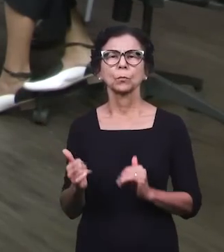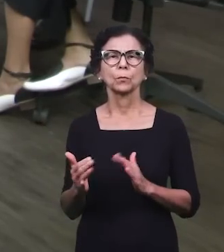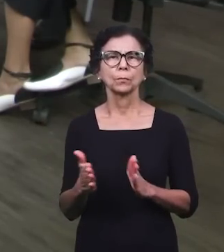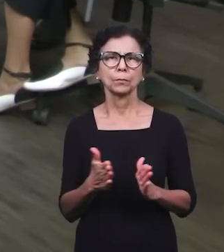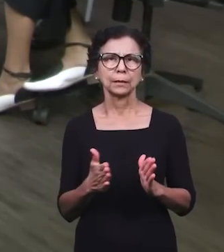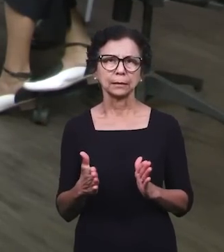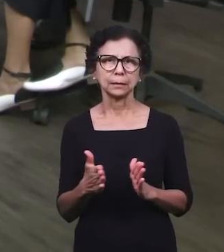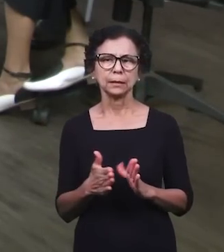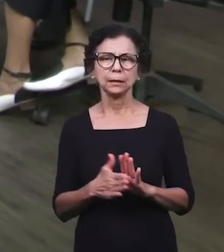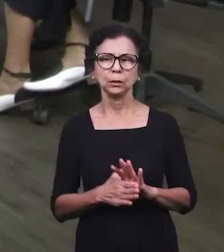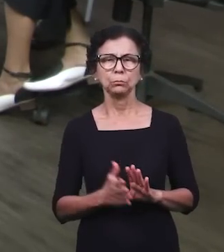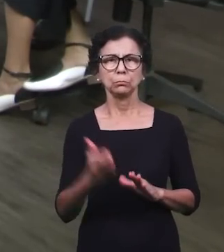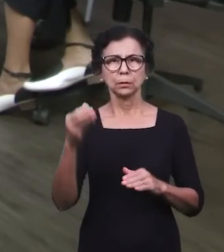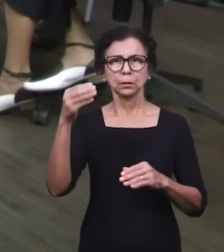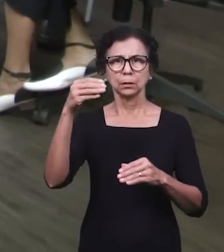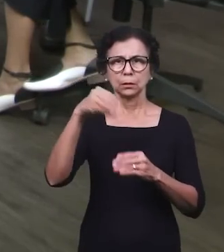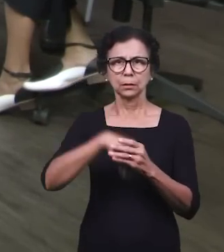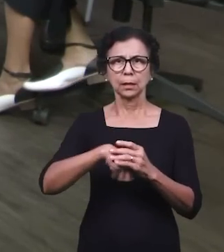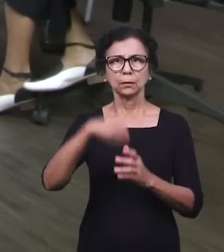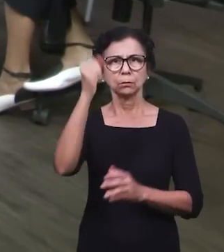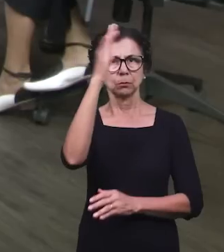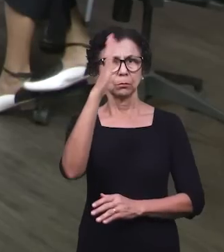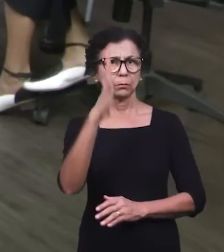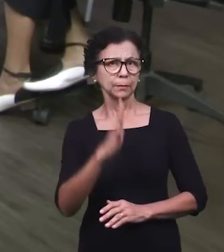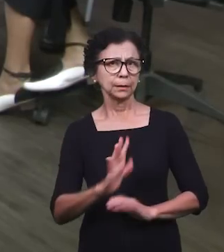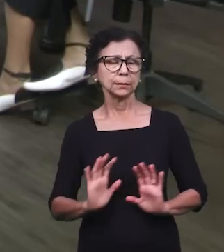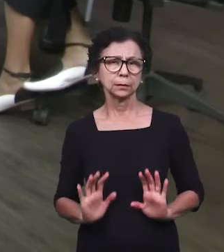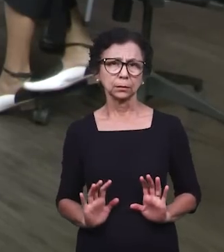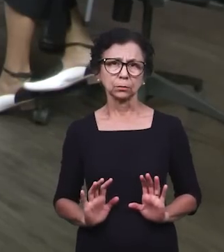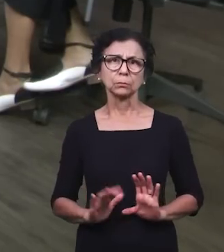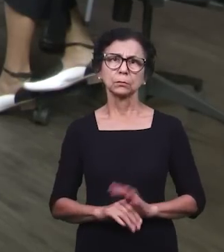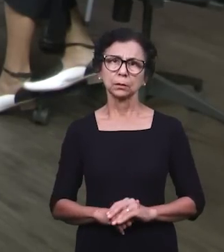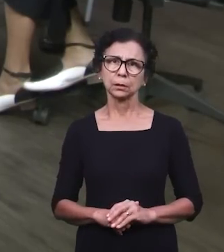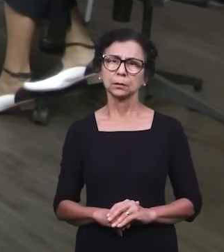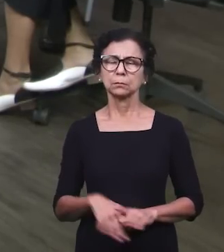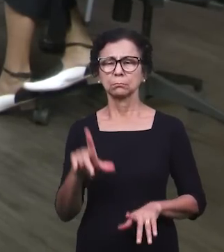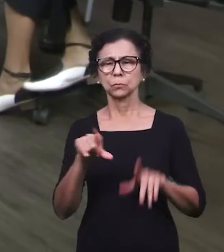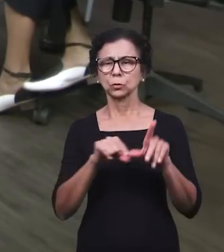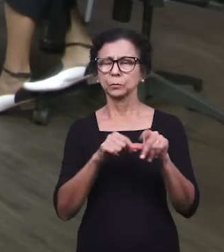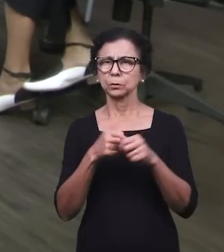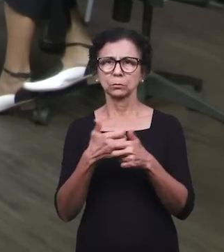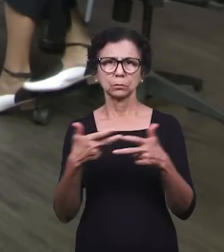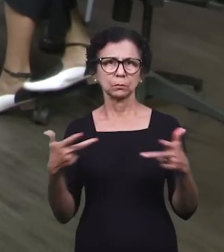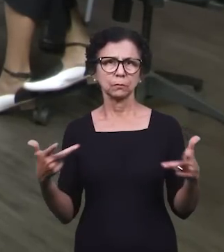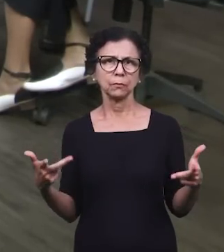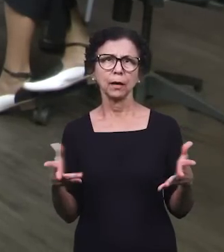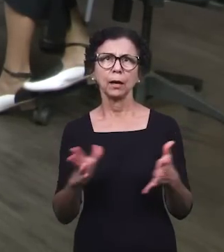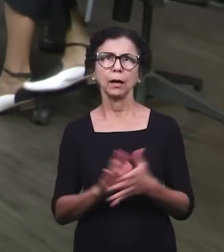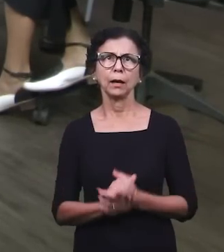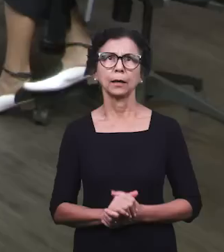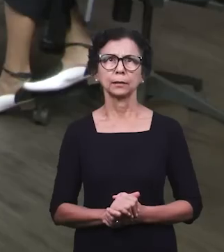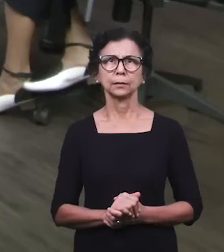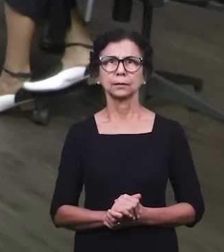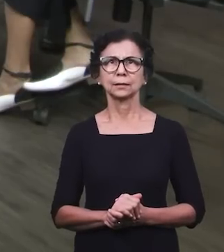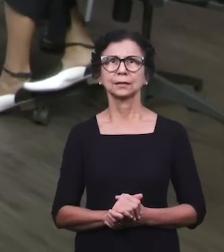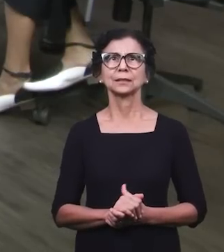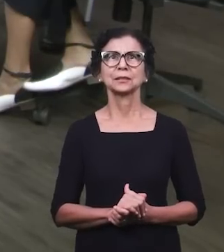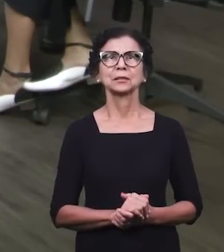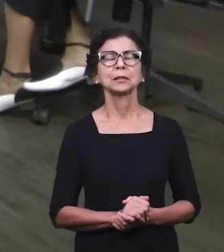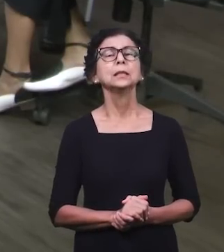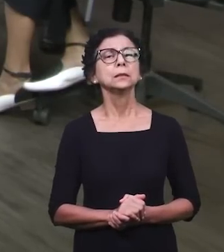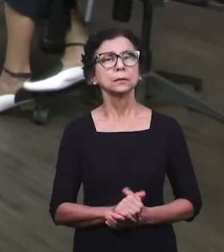dentro do Brasil e você tinha a opção de prato que você queria para almoçar. Vocês mesmo não têm a menor ideia do que é isso, mas já teve uma época que era